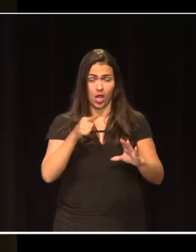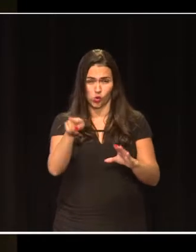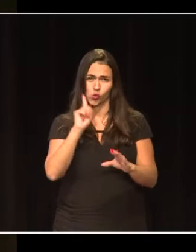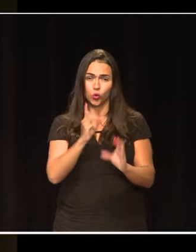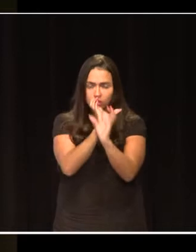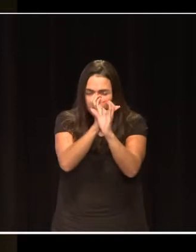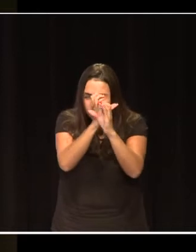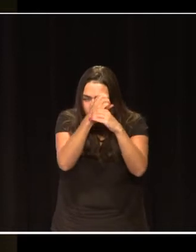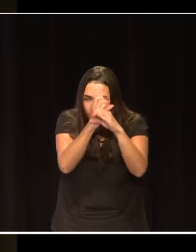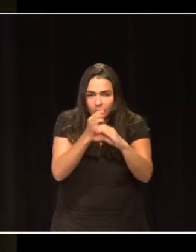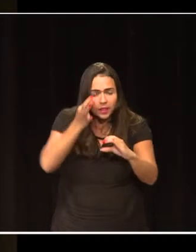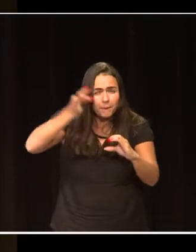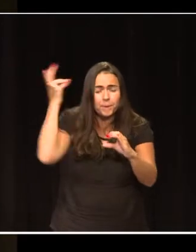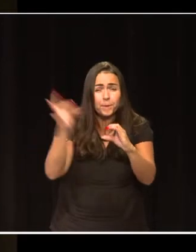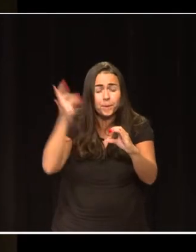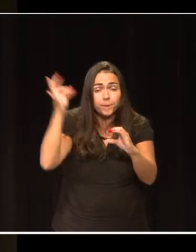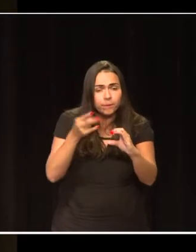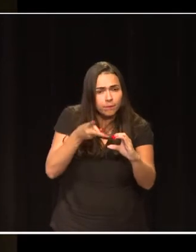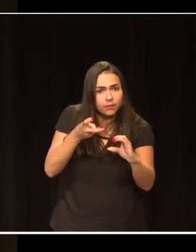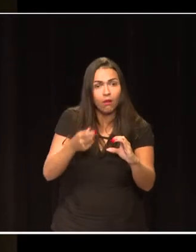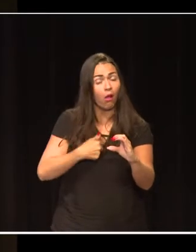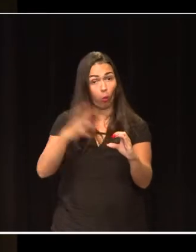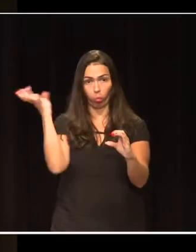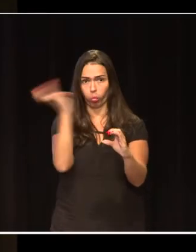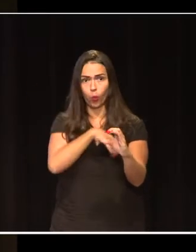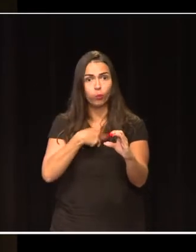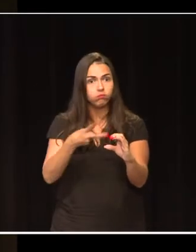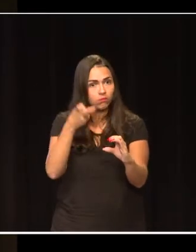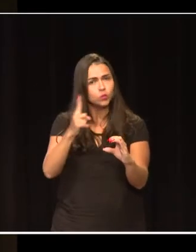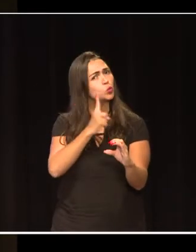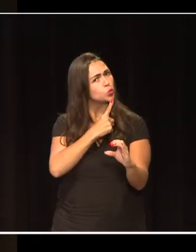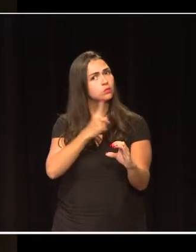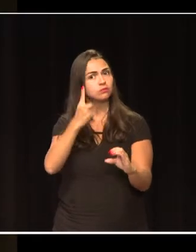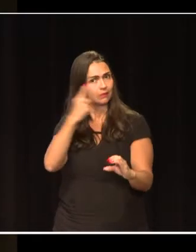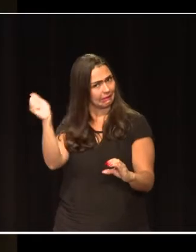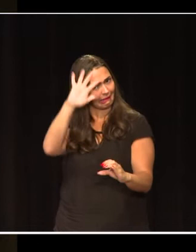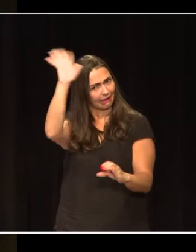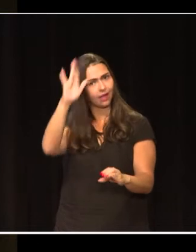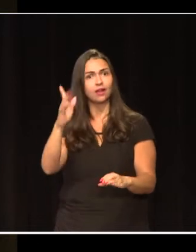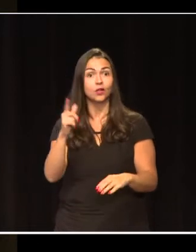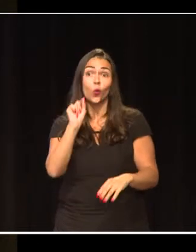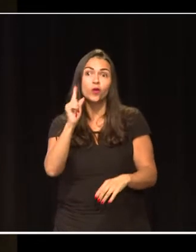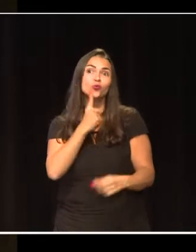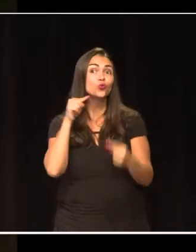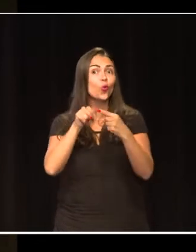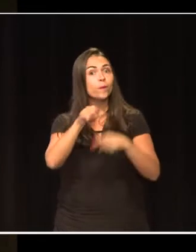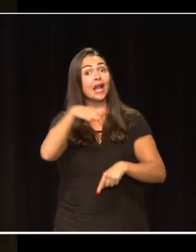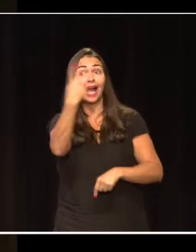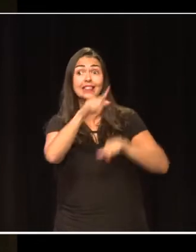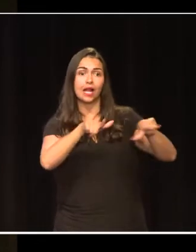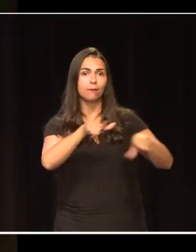eles conseguem ter esse detalhe. Então, para eles trabalharem nessa área, seriam pessoas excelentes,